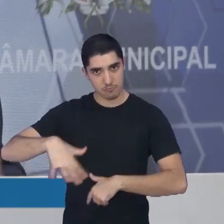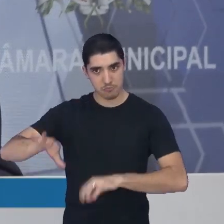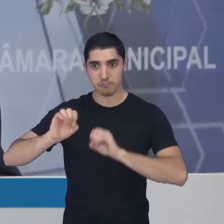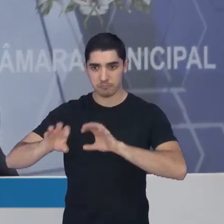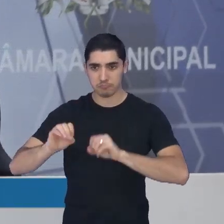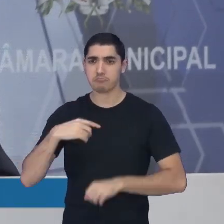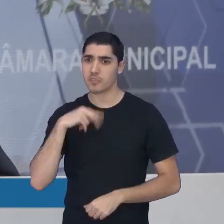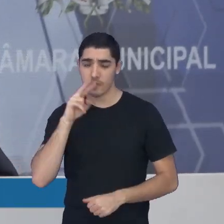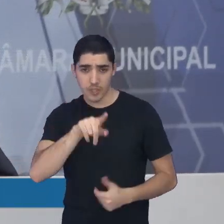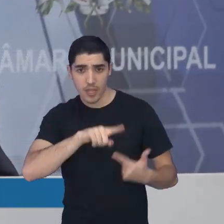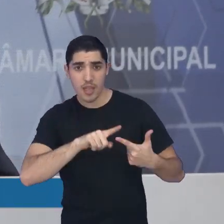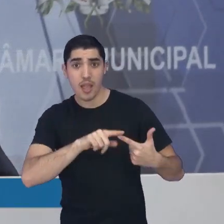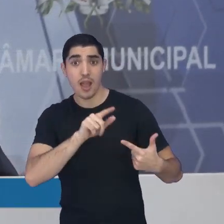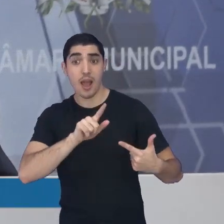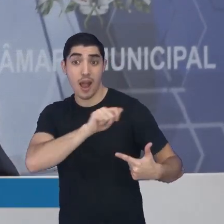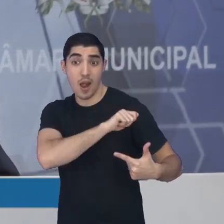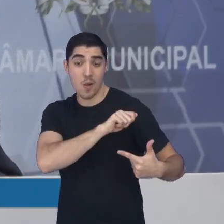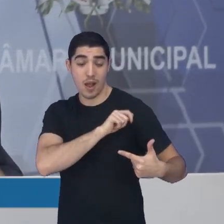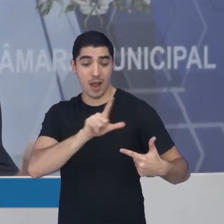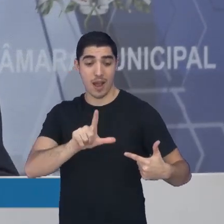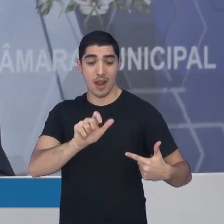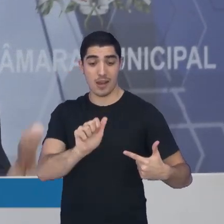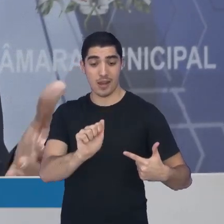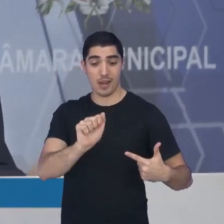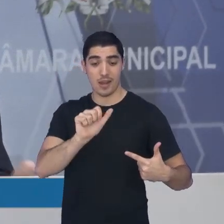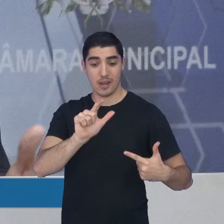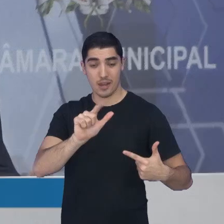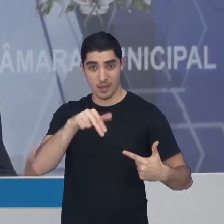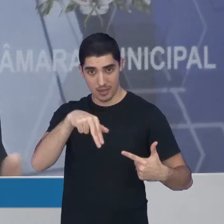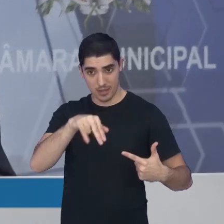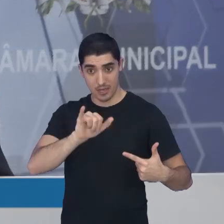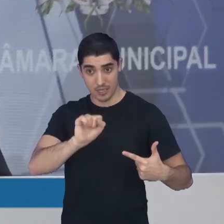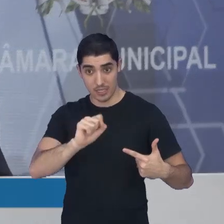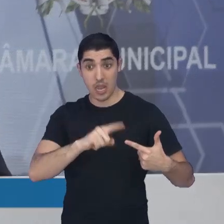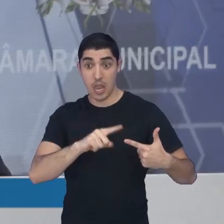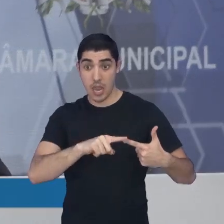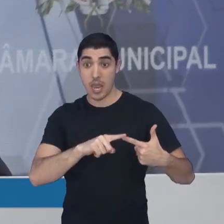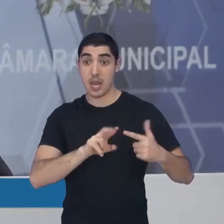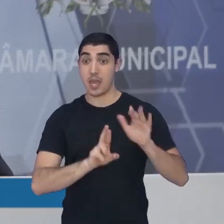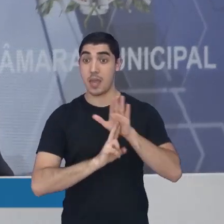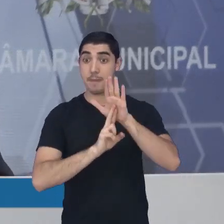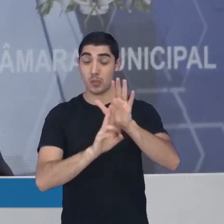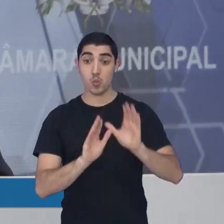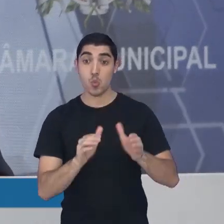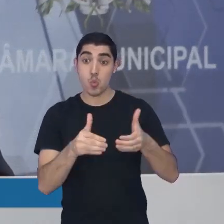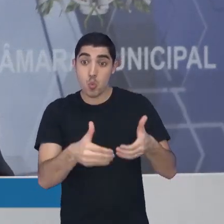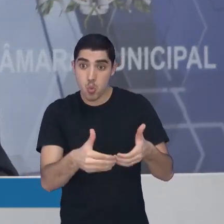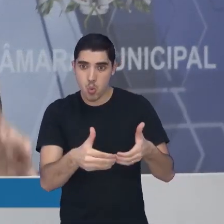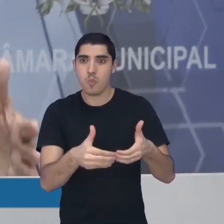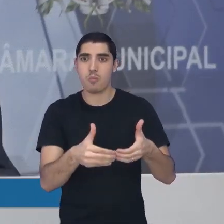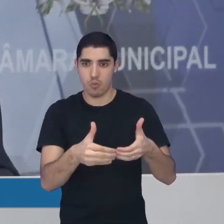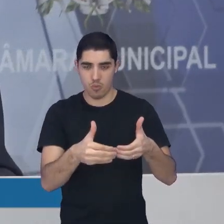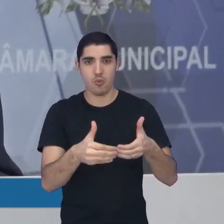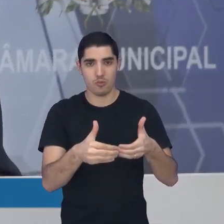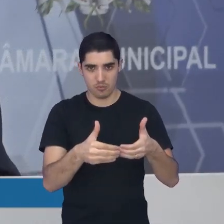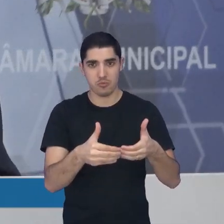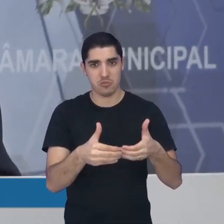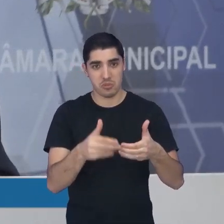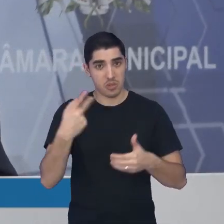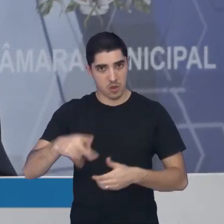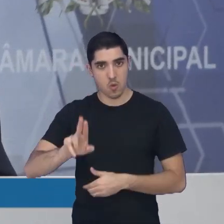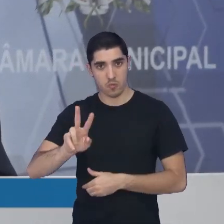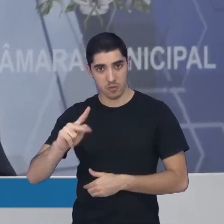a aluna Alanis, representante do corpo discente da Univap, no